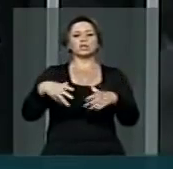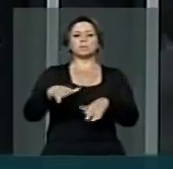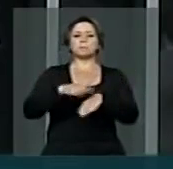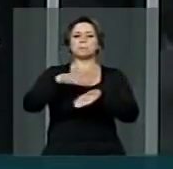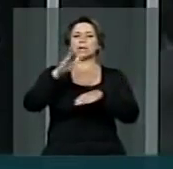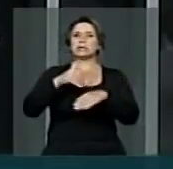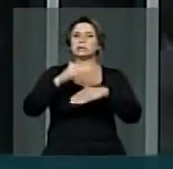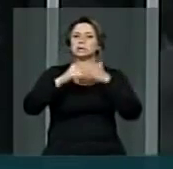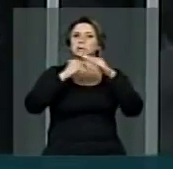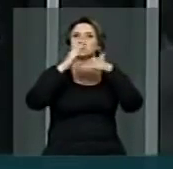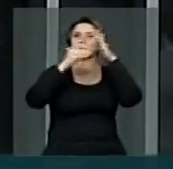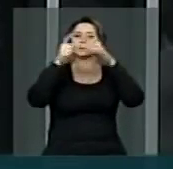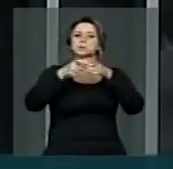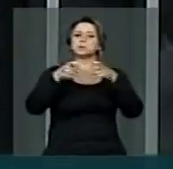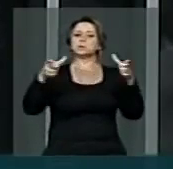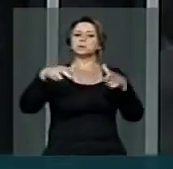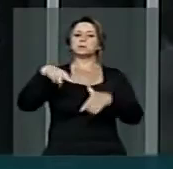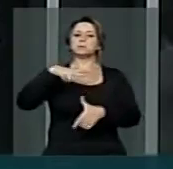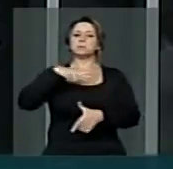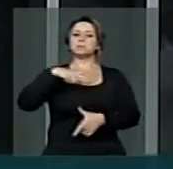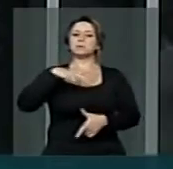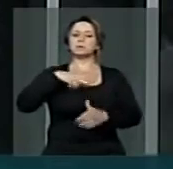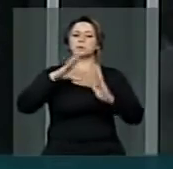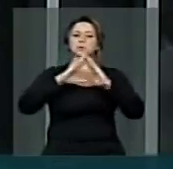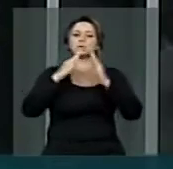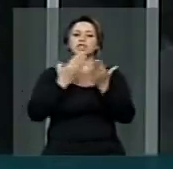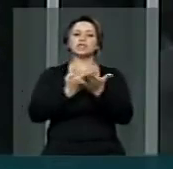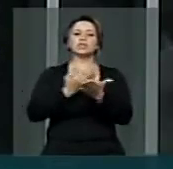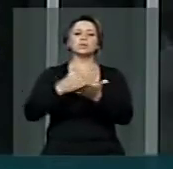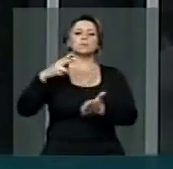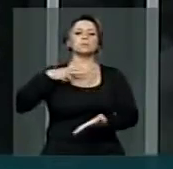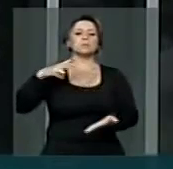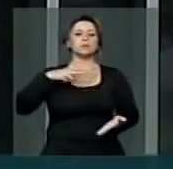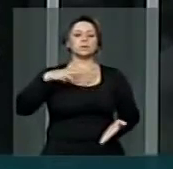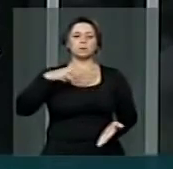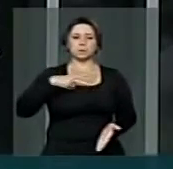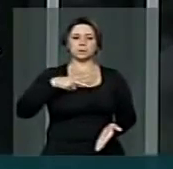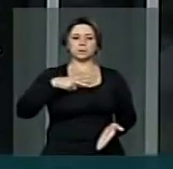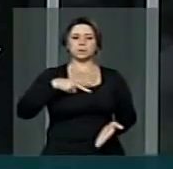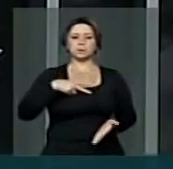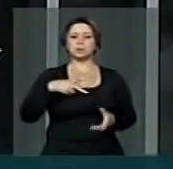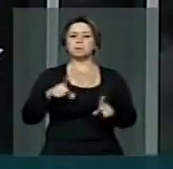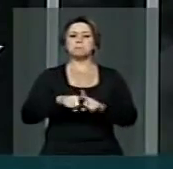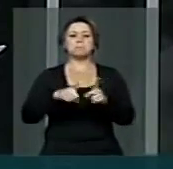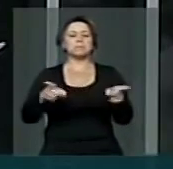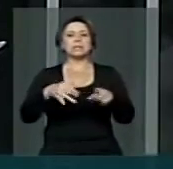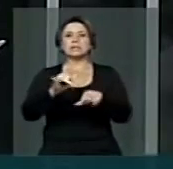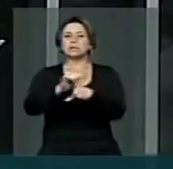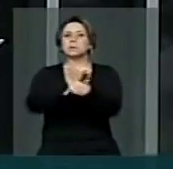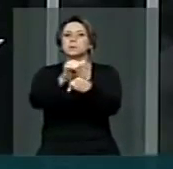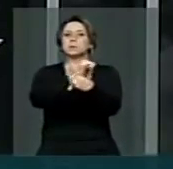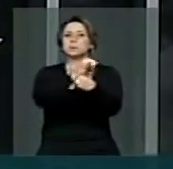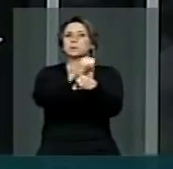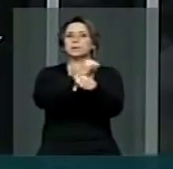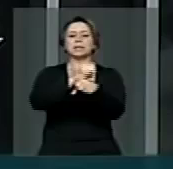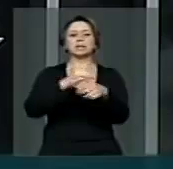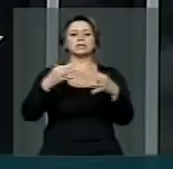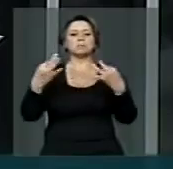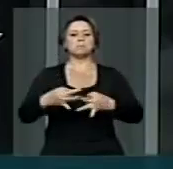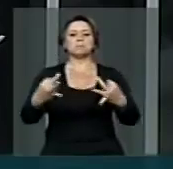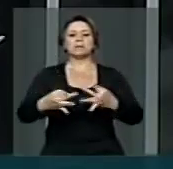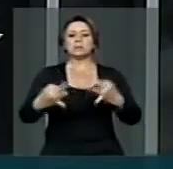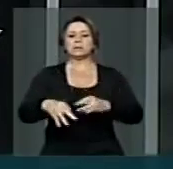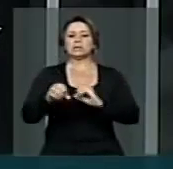no Brasil e, do outro, a flagrante falta de mecanismos institucionais de